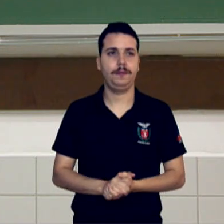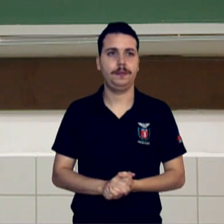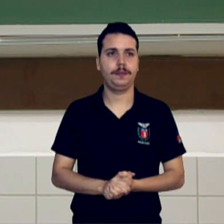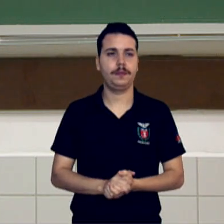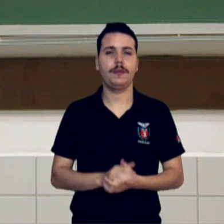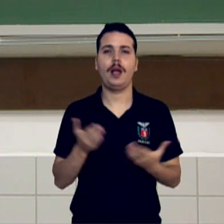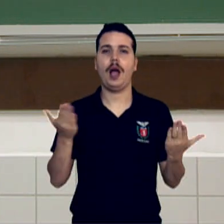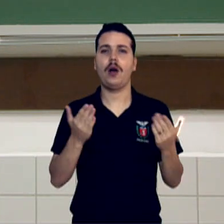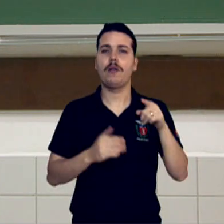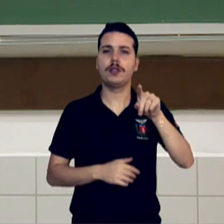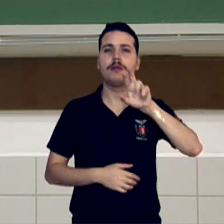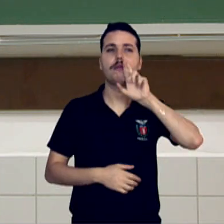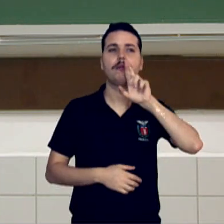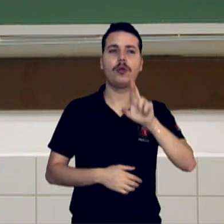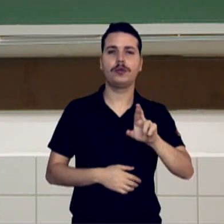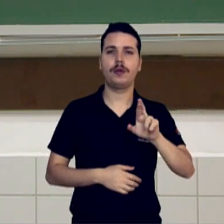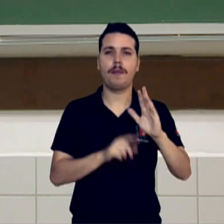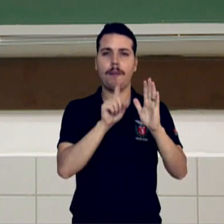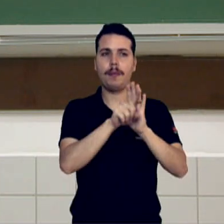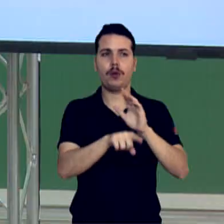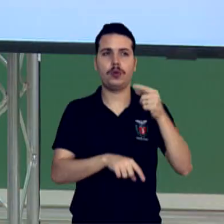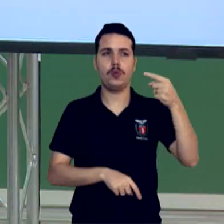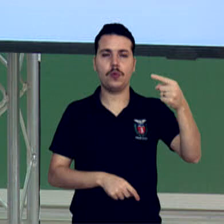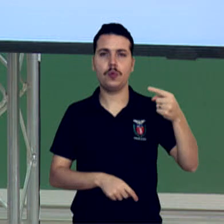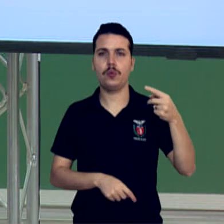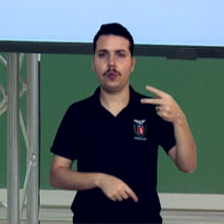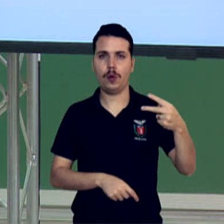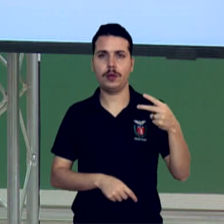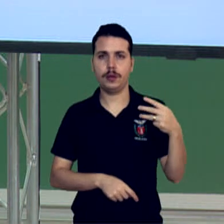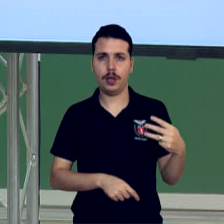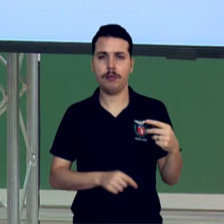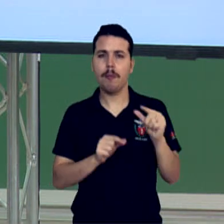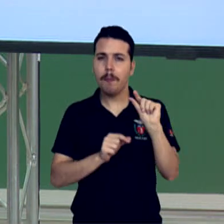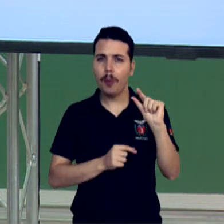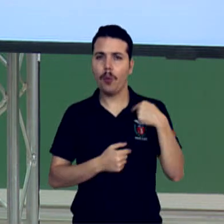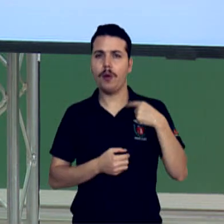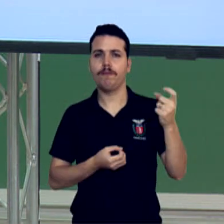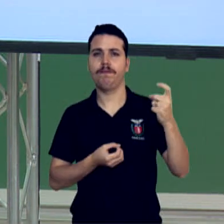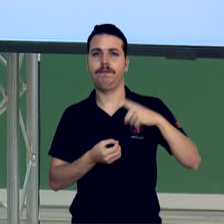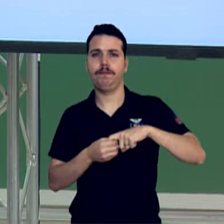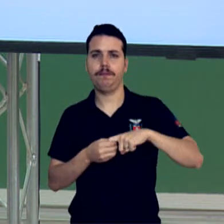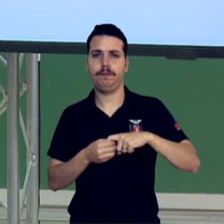agora responda essas perguntinhas e daqui a pouco eu volto.